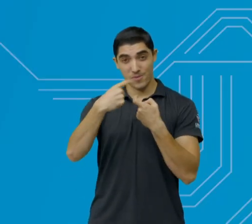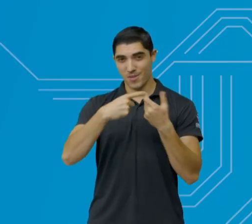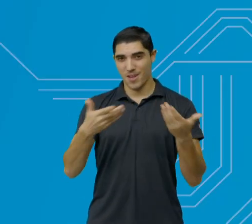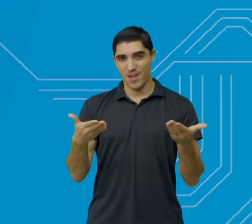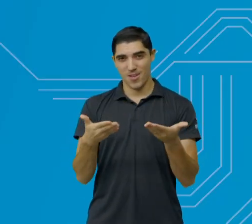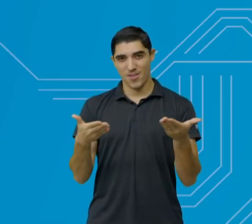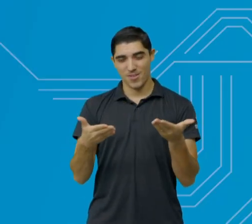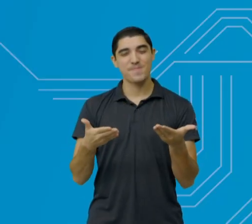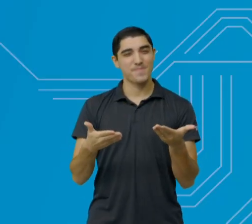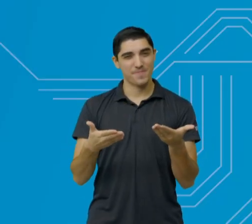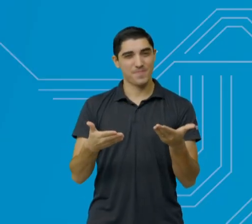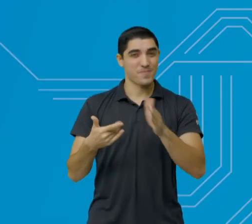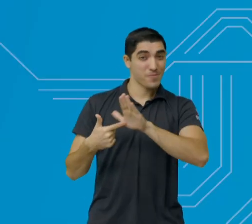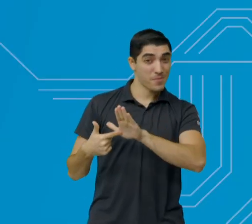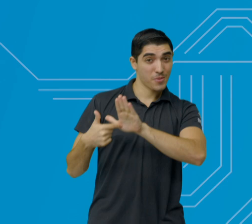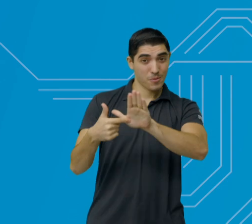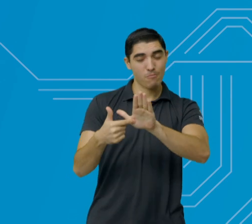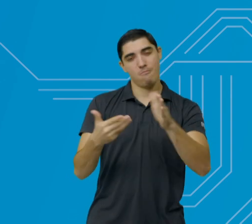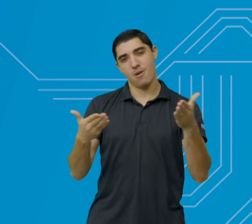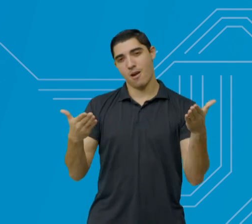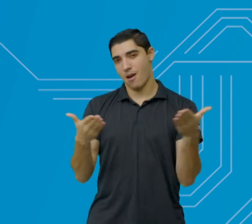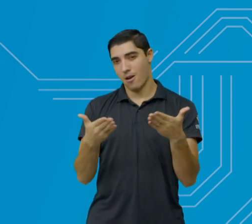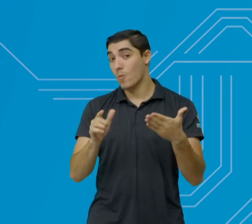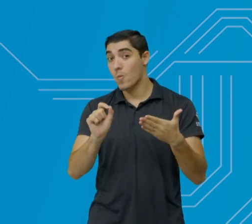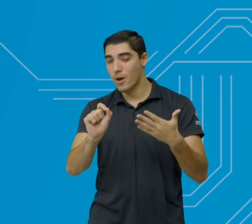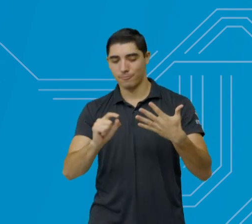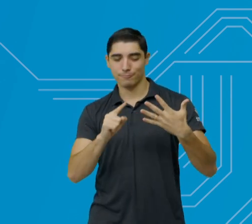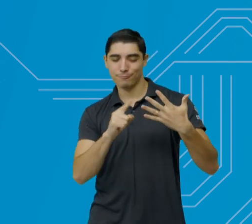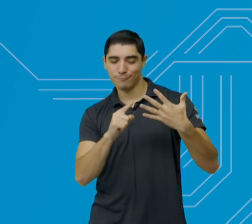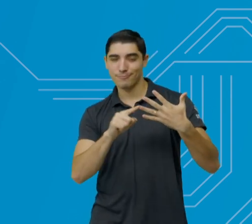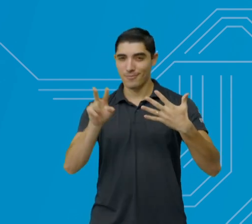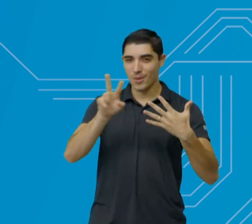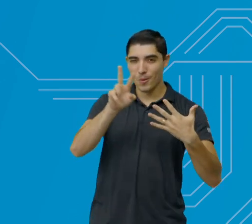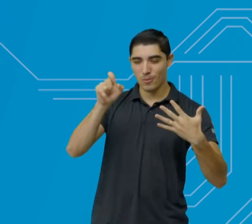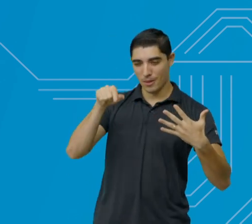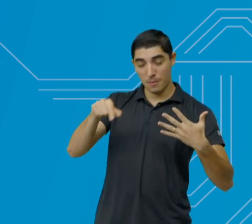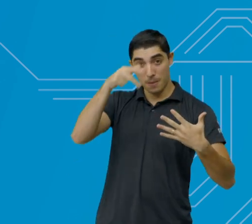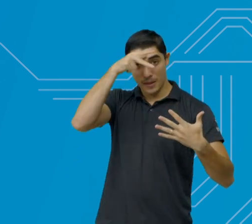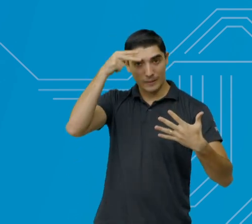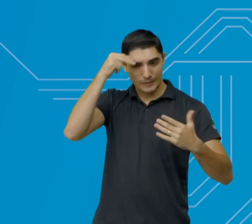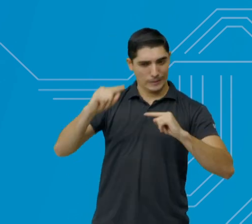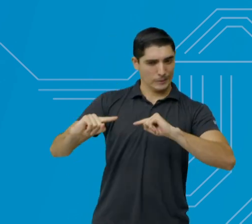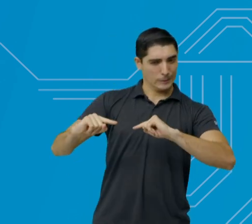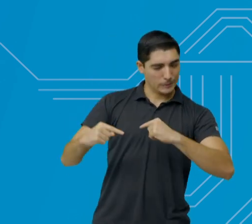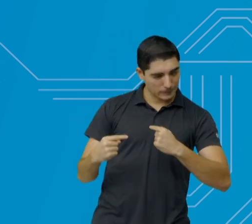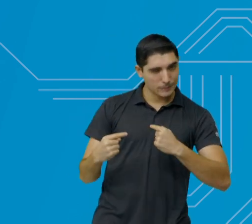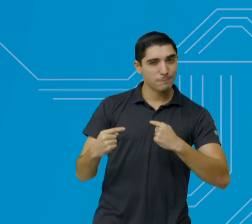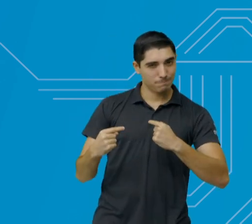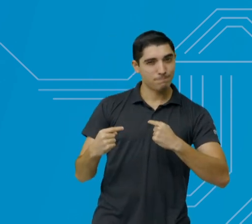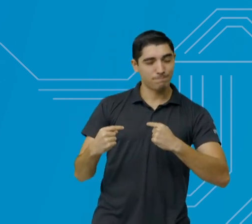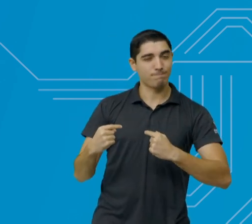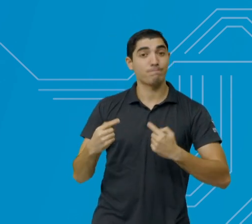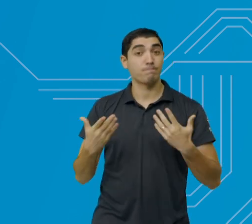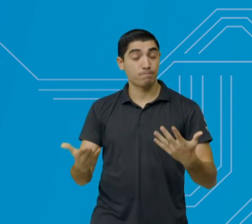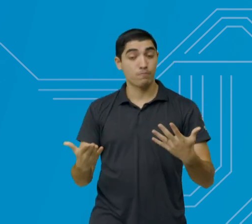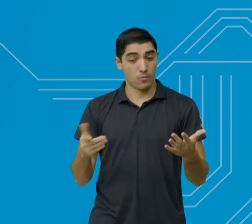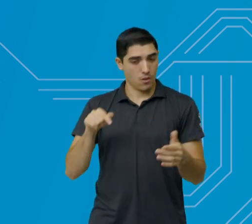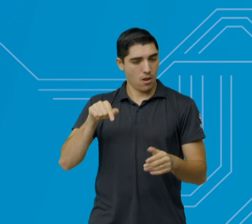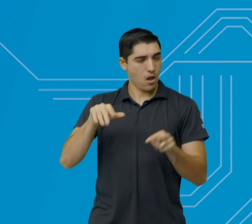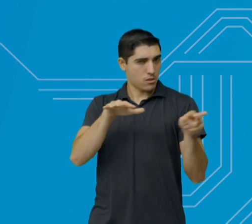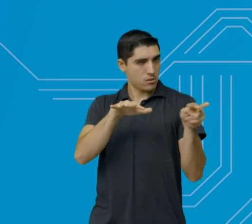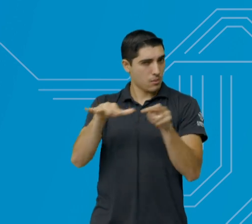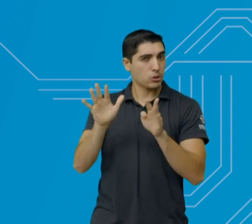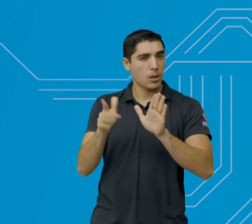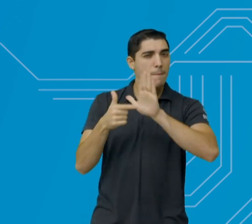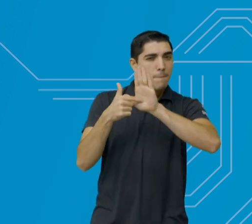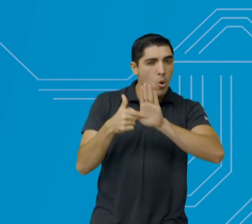Voltamos com Semana Legislativa. A gente começa o último bloco com mais um episódio da série de desafios públicos. Ao longo desta